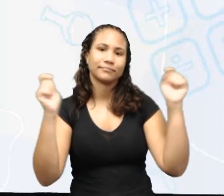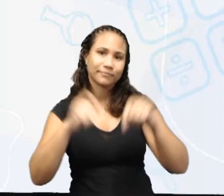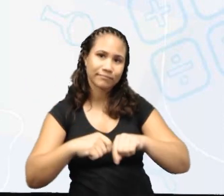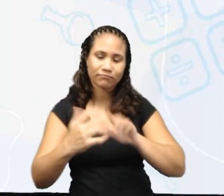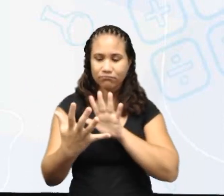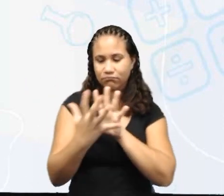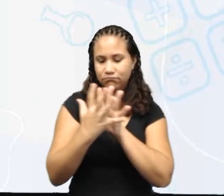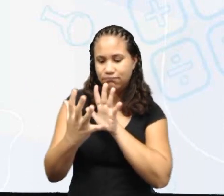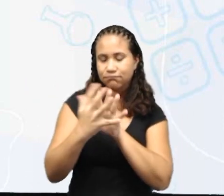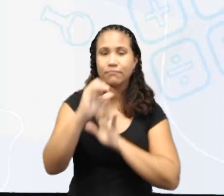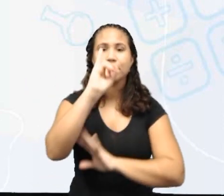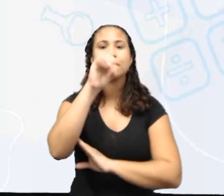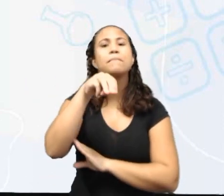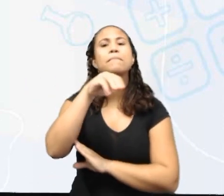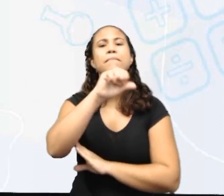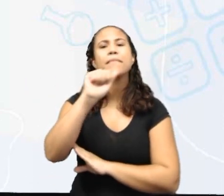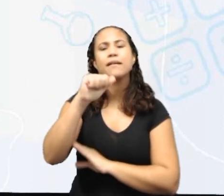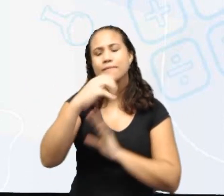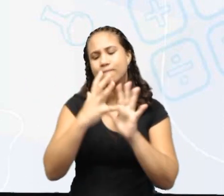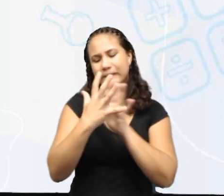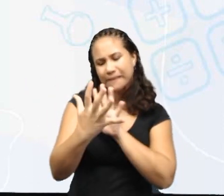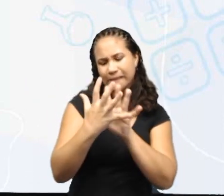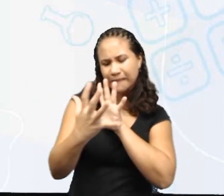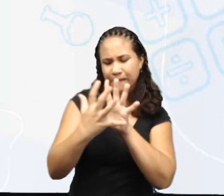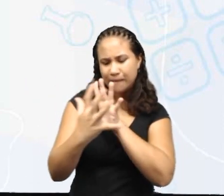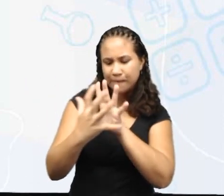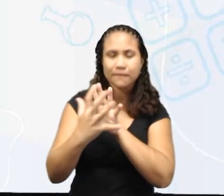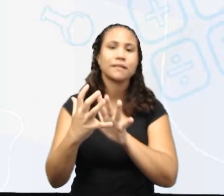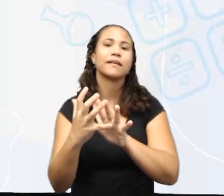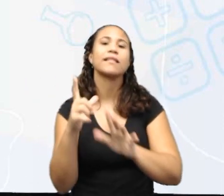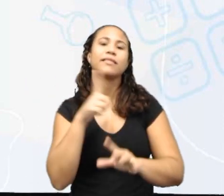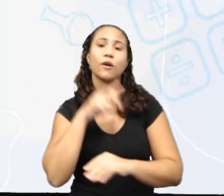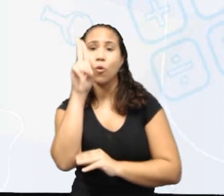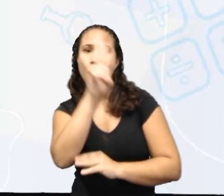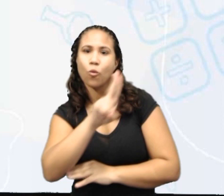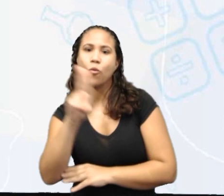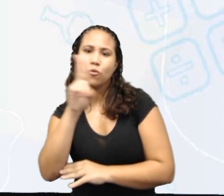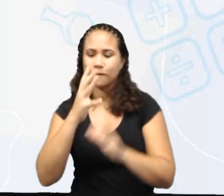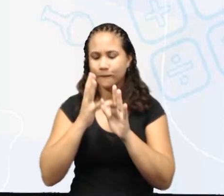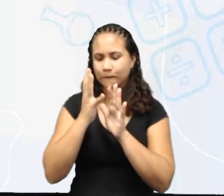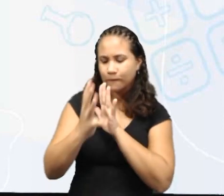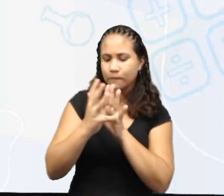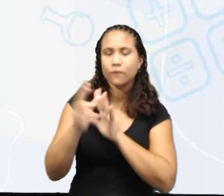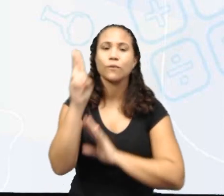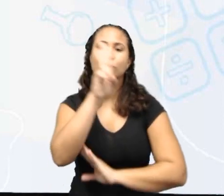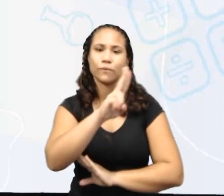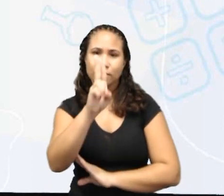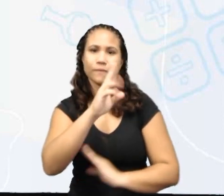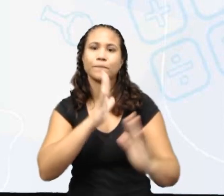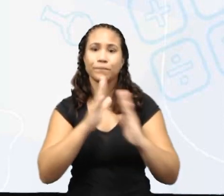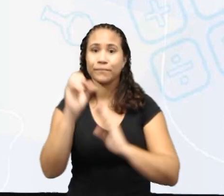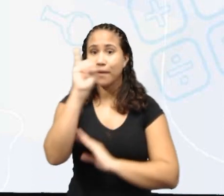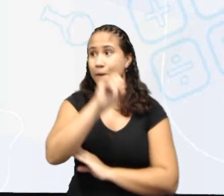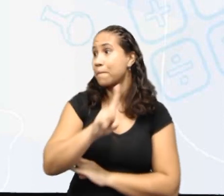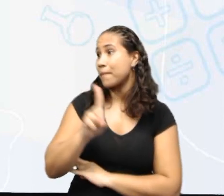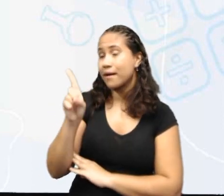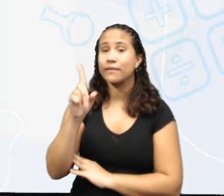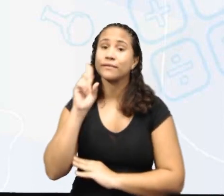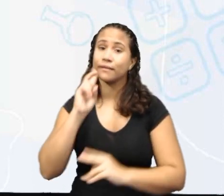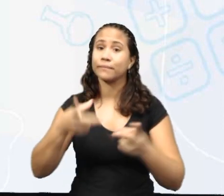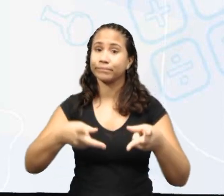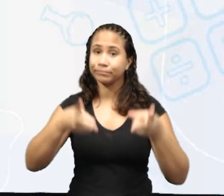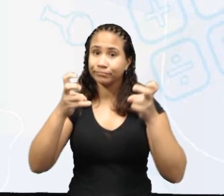de ser atraído por ímã. Justamente porque o ímã vai ser utilizado nesse processo. Na imagem aí a gente tem